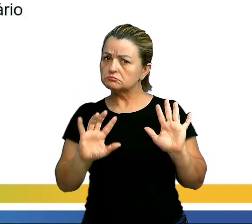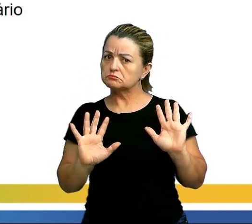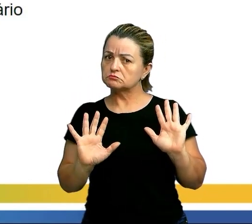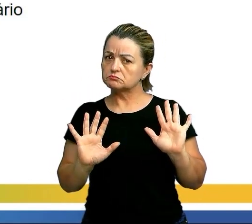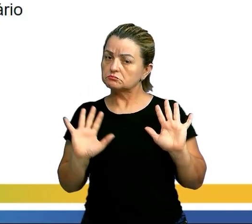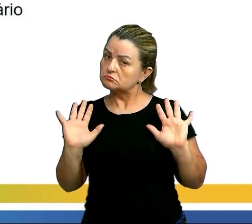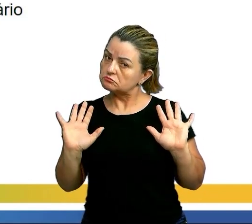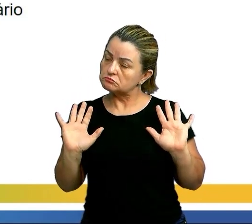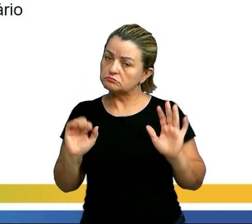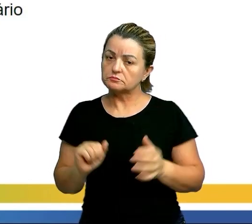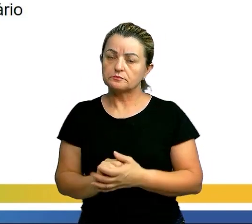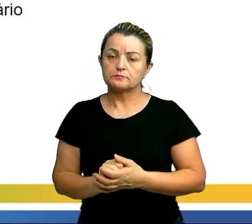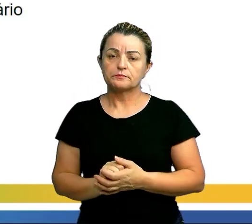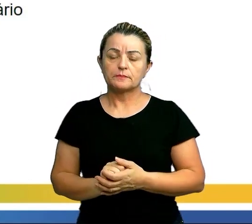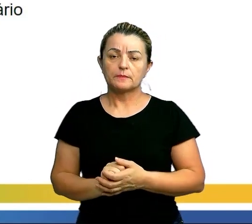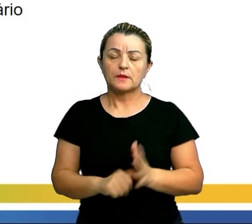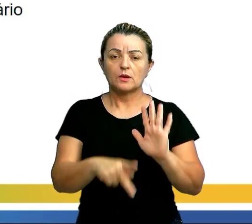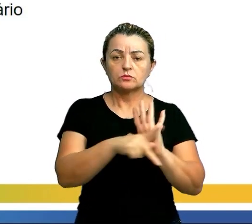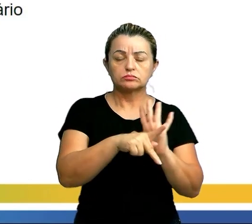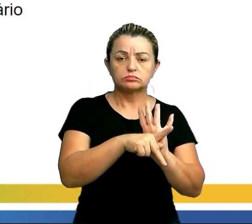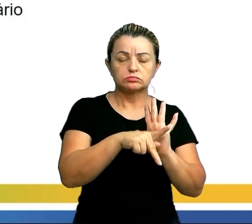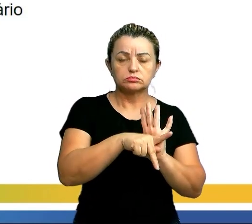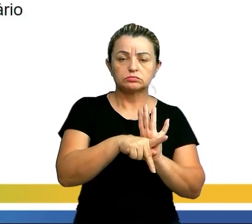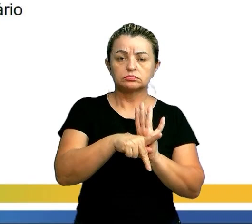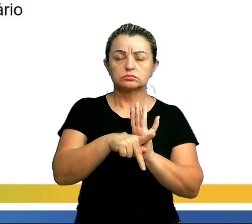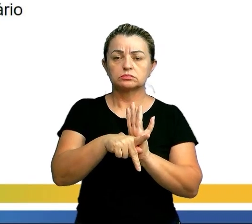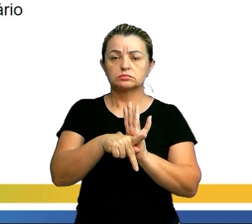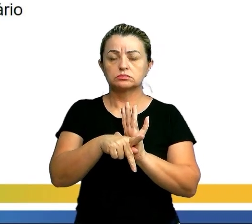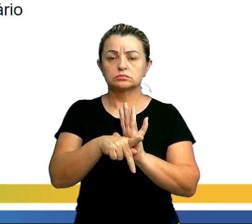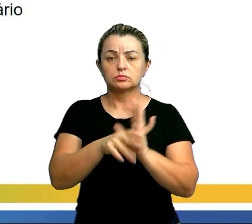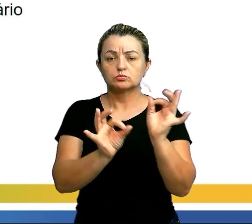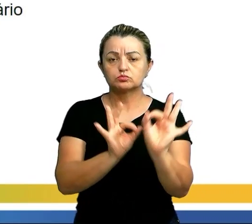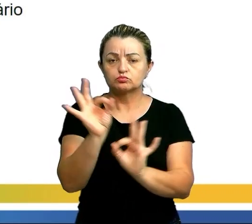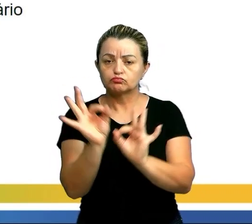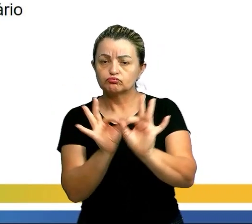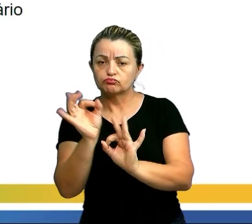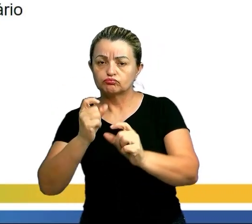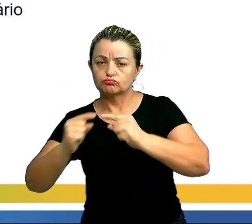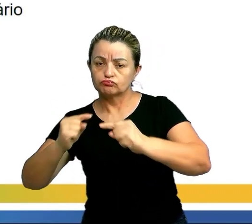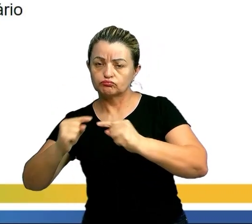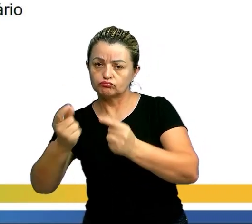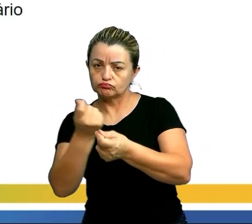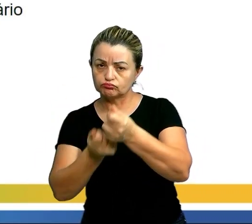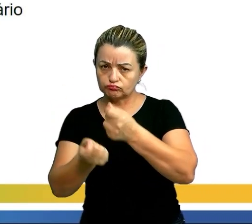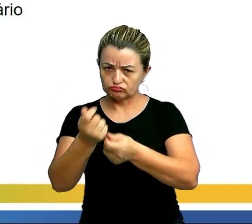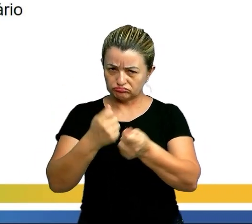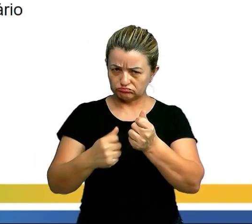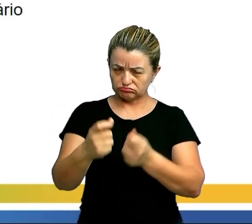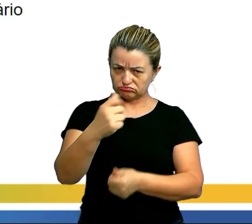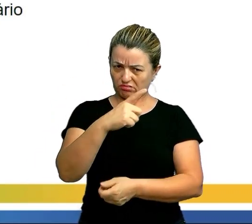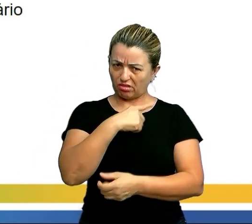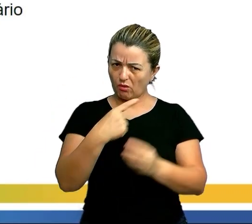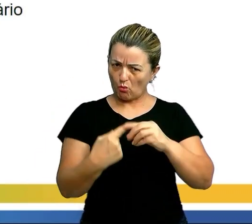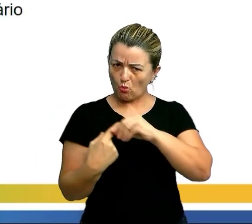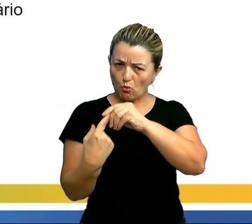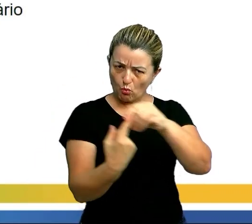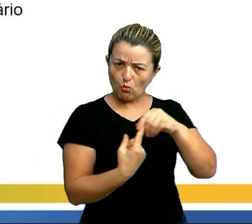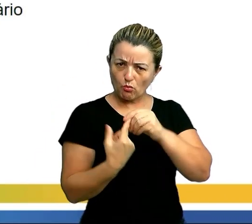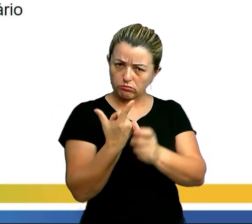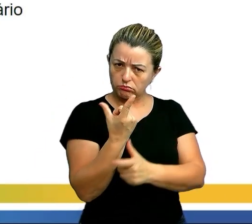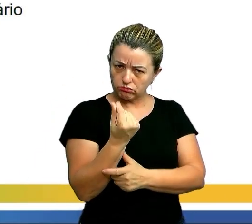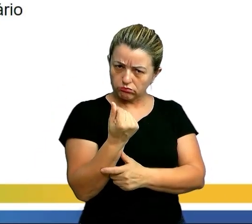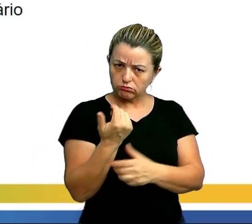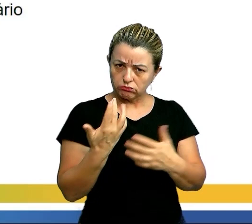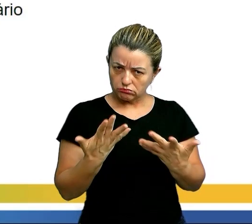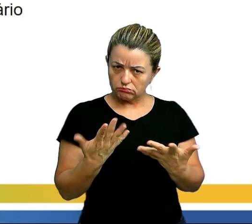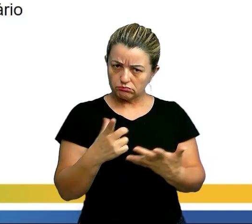sei, hein? A característica do Mercosul é a padronização da política monetária. O Mercosul tem uma moeda única, gente? Acho que